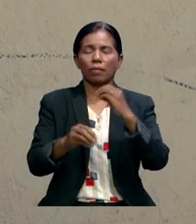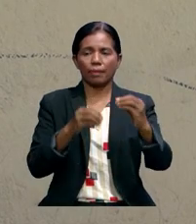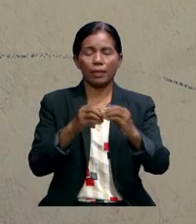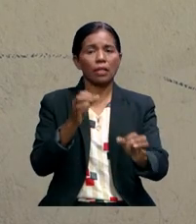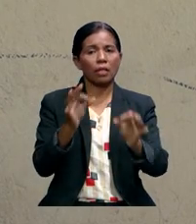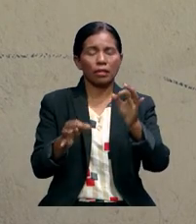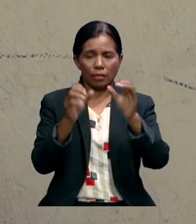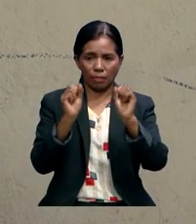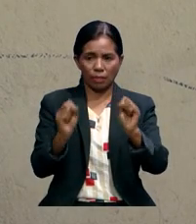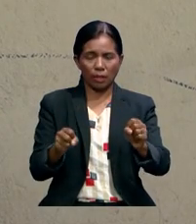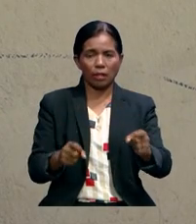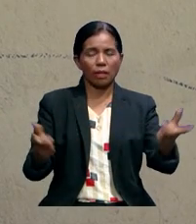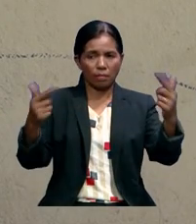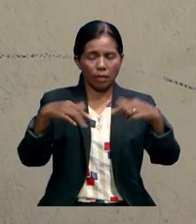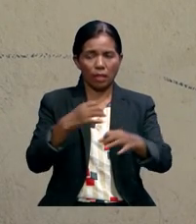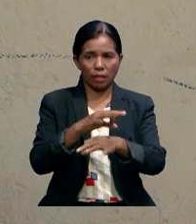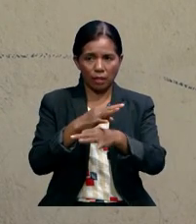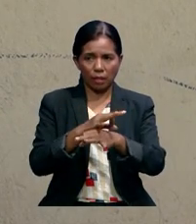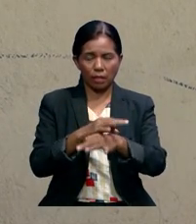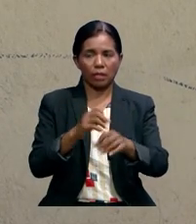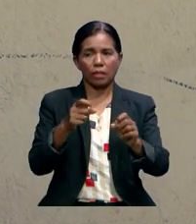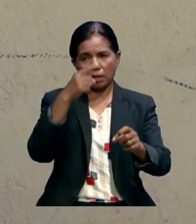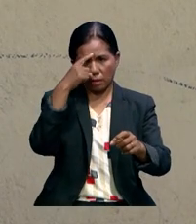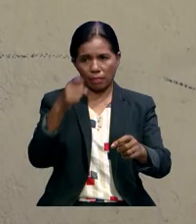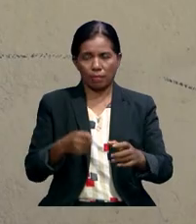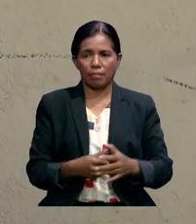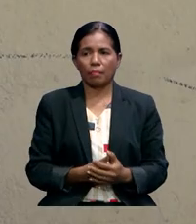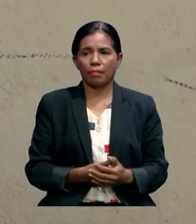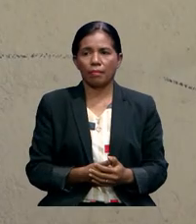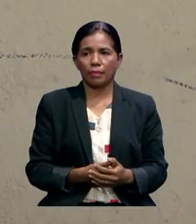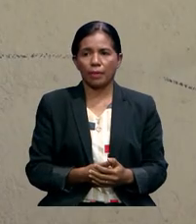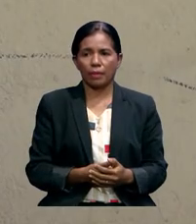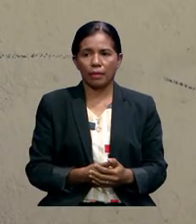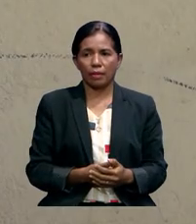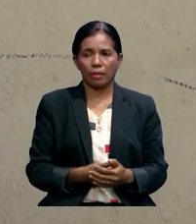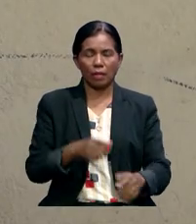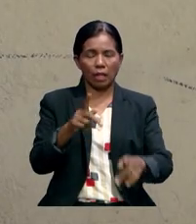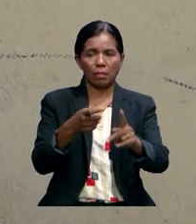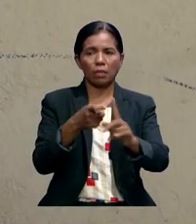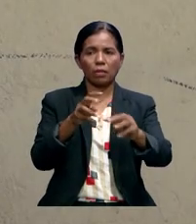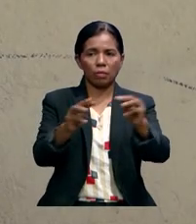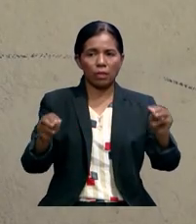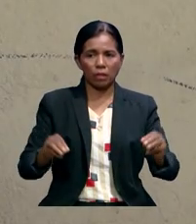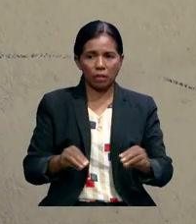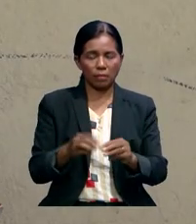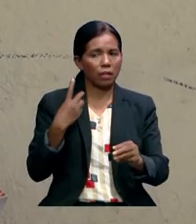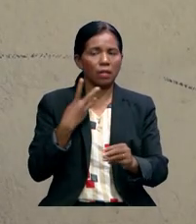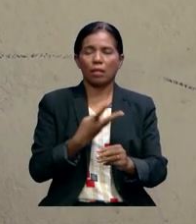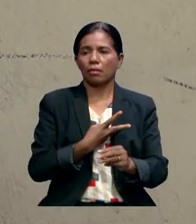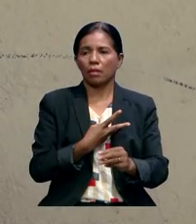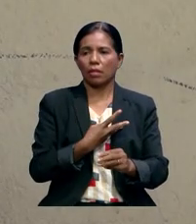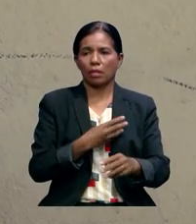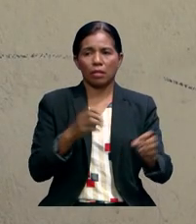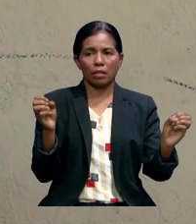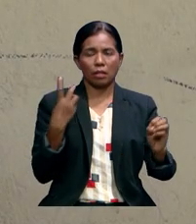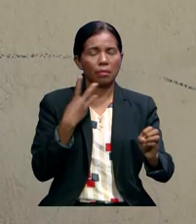cara. Bele mai hadia o insa atunun ne tamba daruma bos ira usi municipio mai dia ngata halo insa ni mai biami la mille